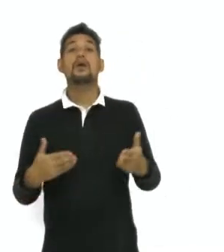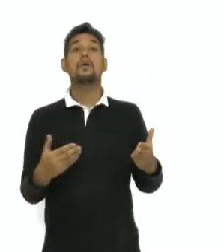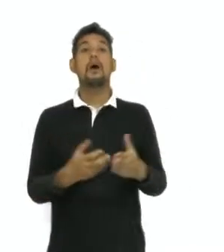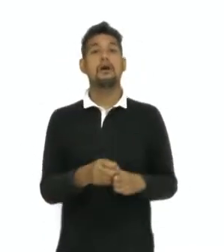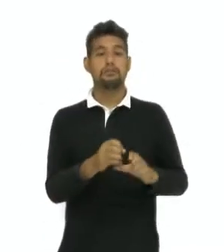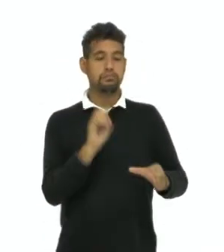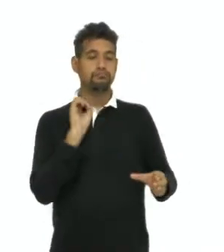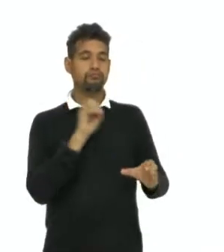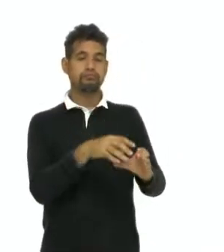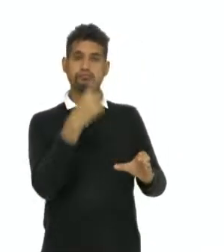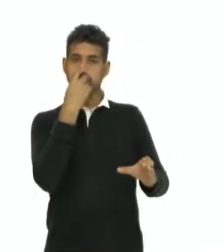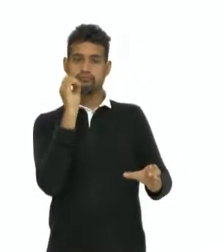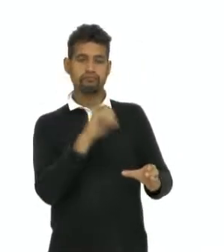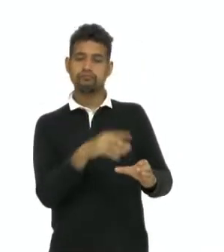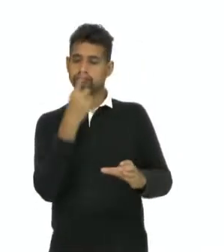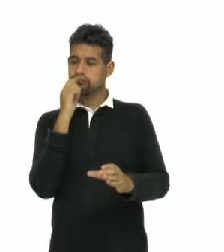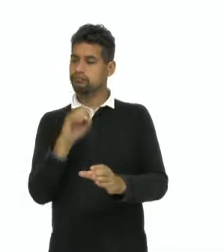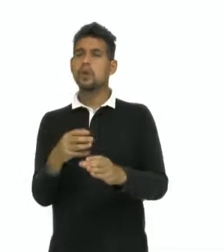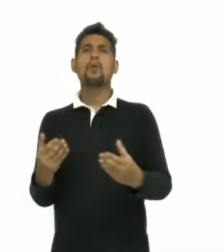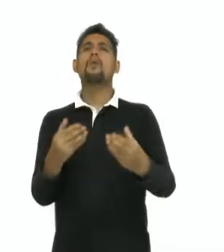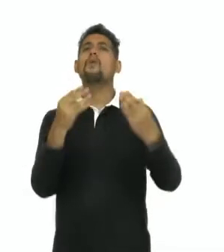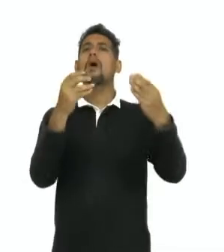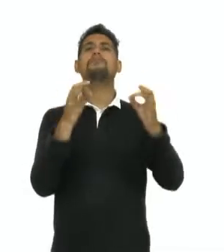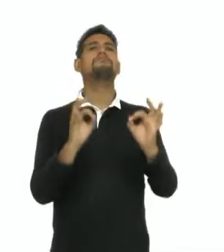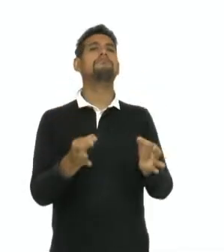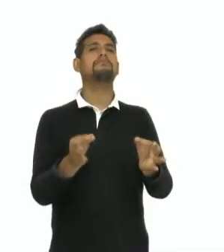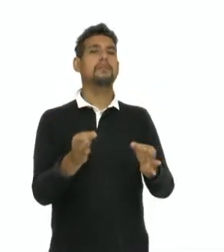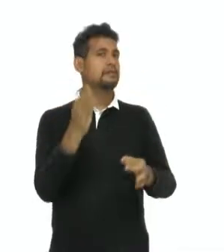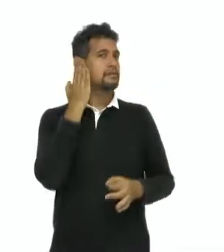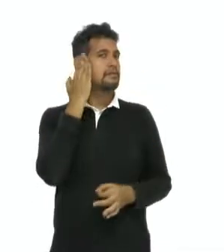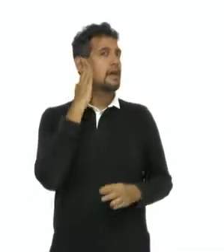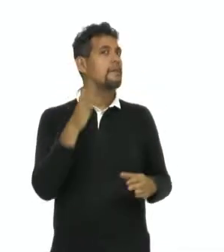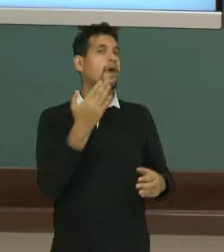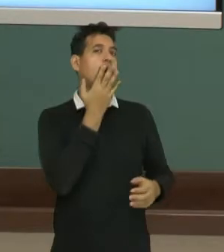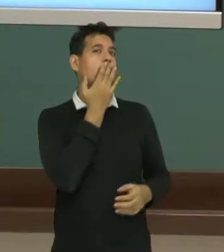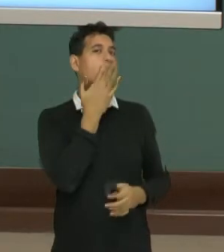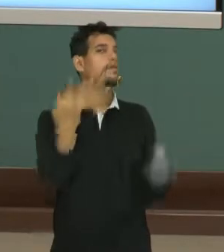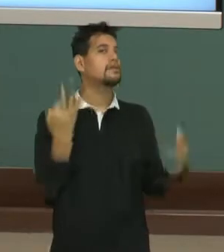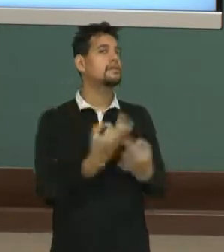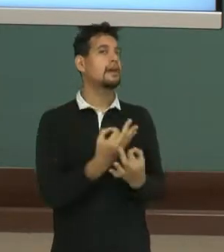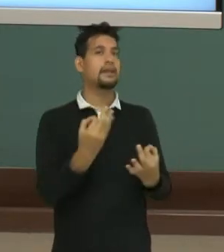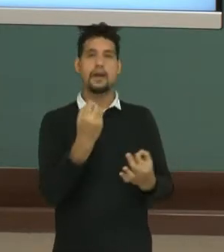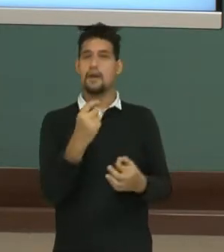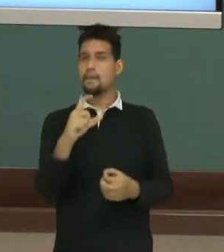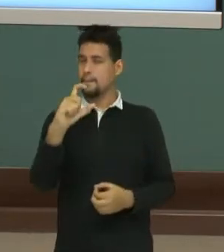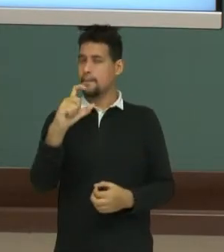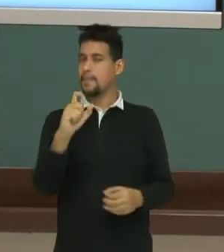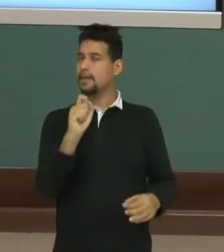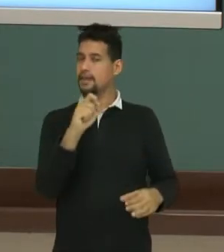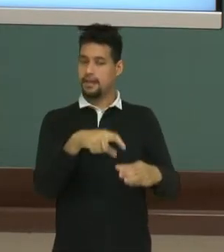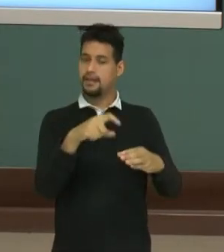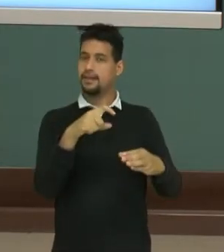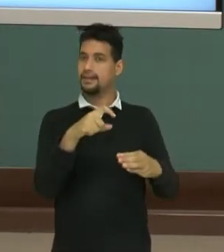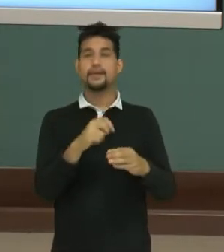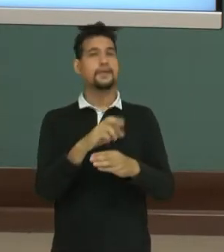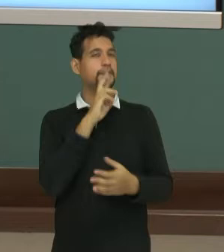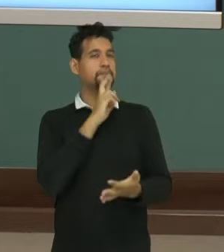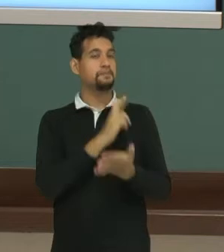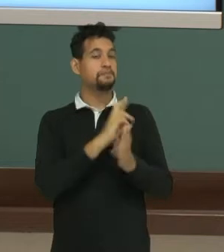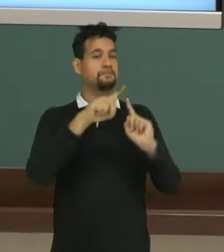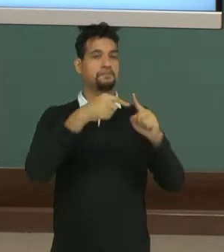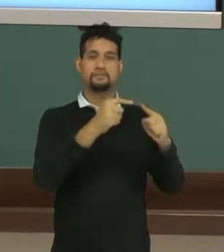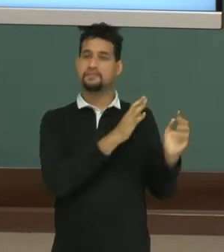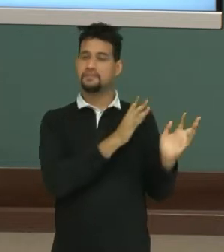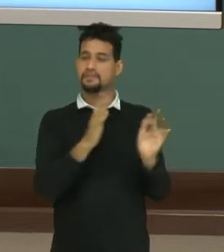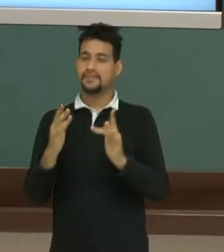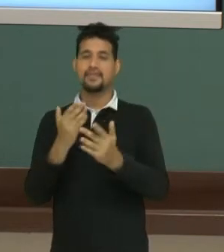podemos descartar as pilhas e baterias. E aí, vocês sabem qual é o coletor correto para as pilhas? Vamos estar respondendo as perguntas durante